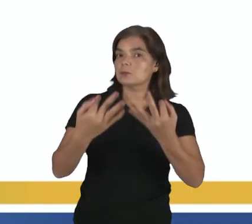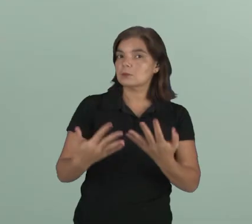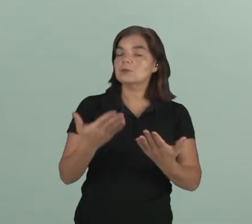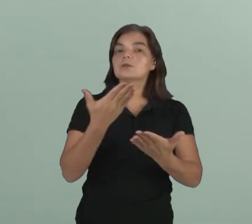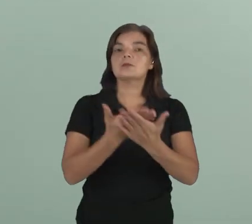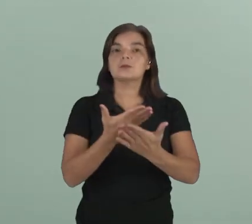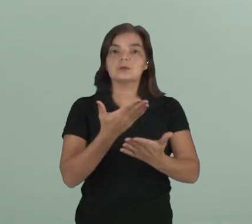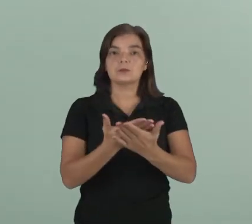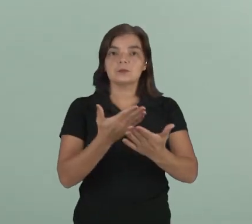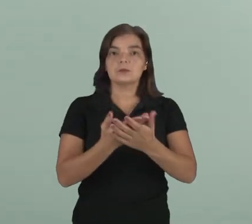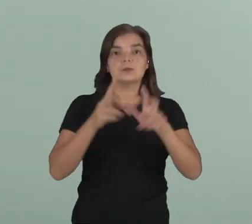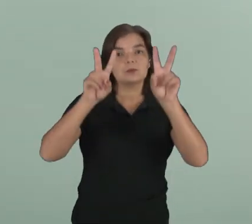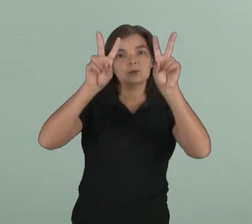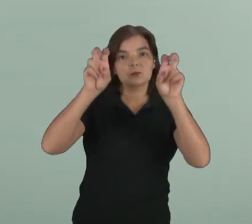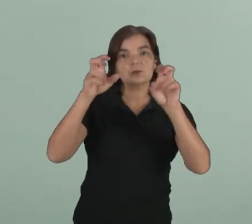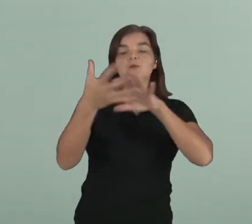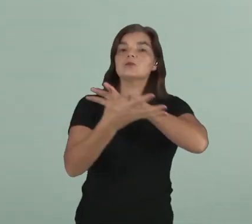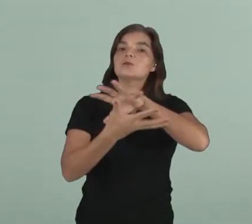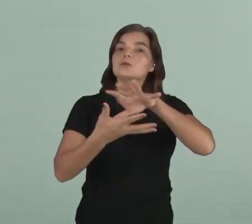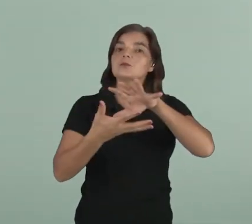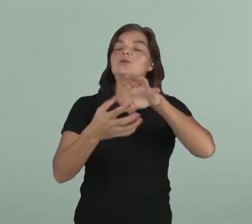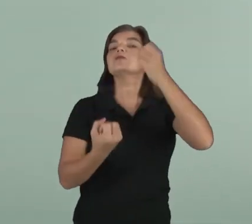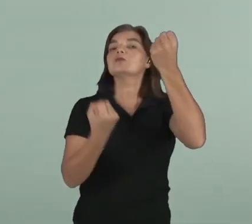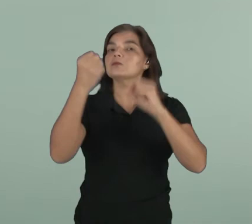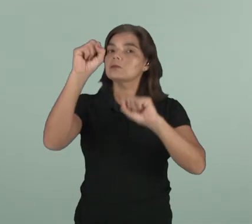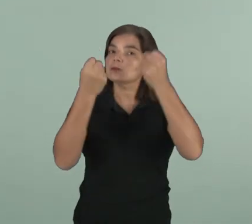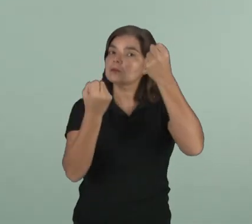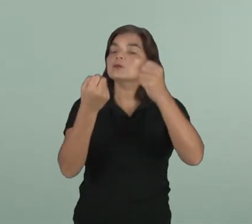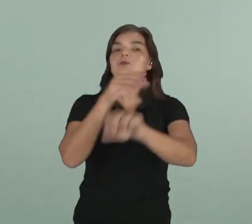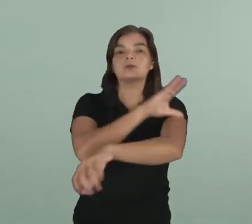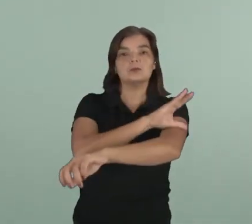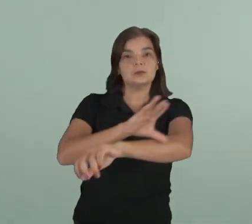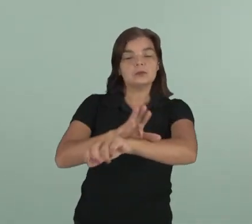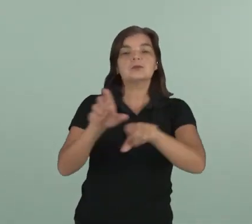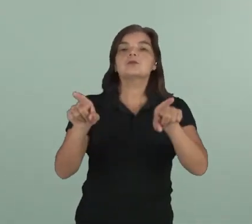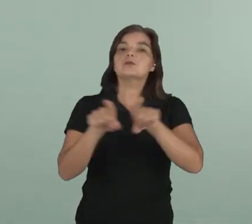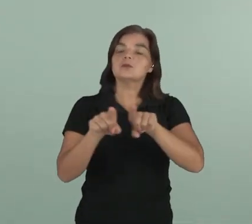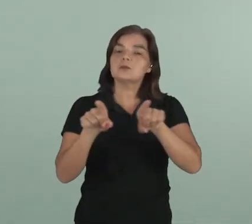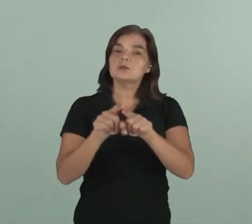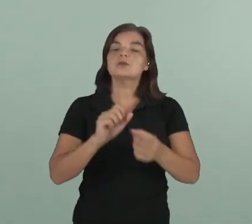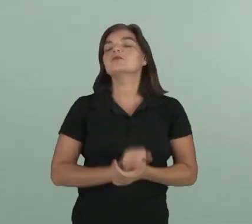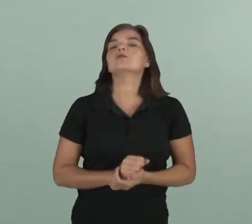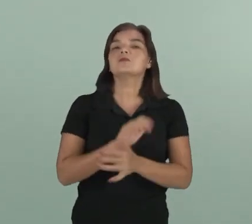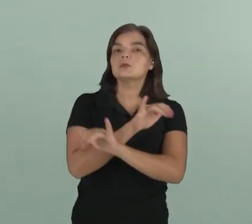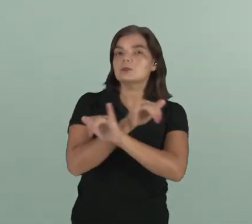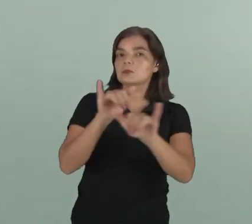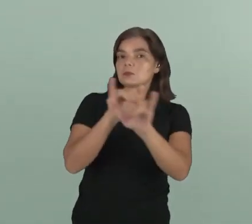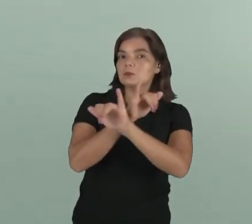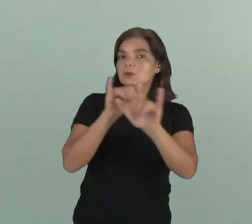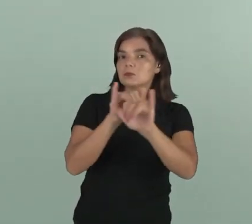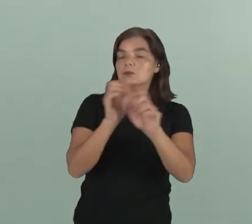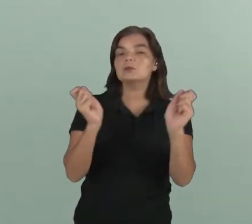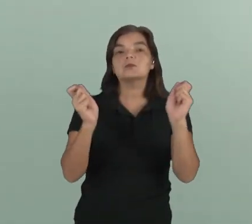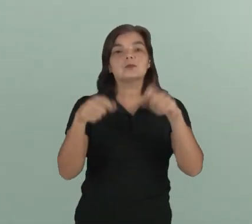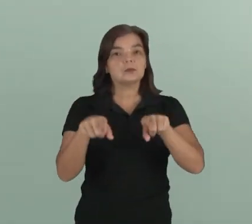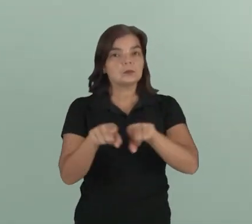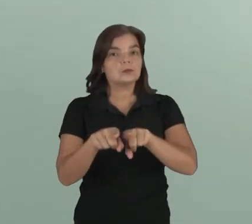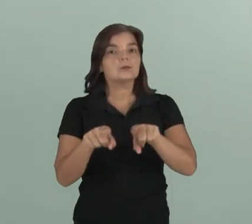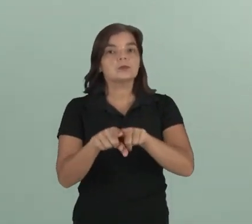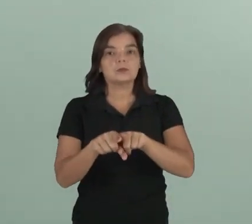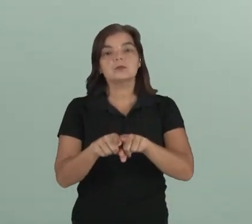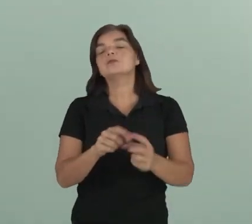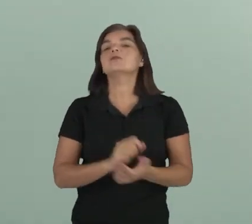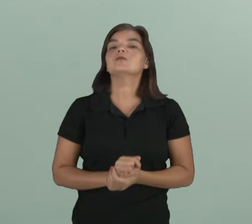nossos conhecimentos a respeito da indústria cultural, com base também nas informações que nós